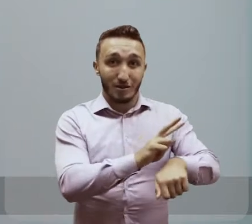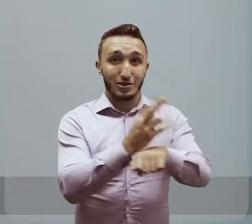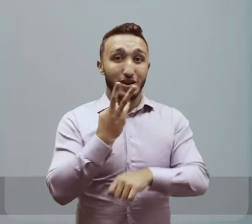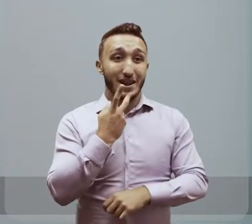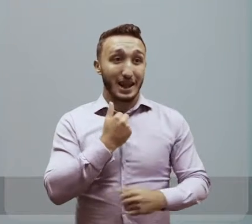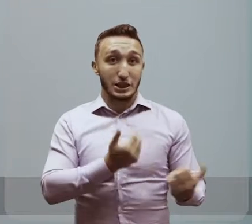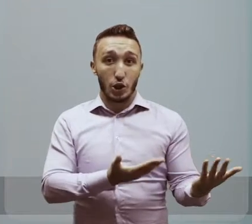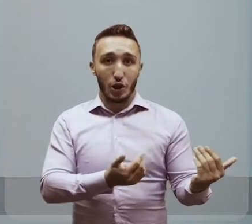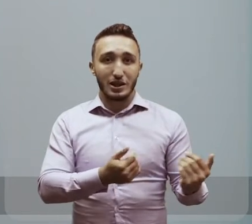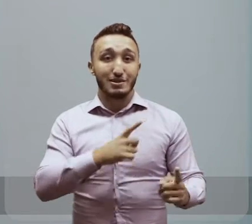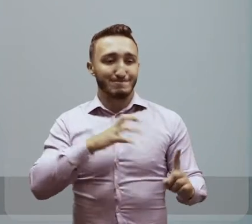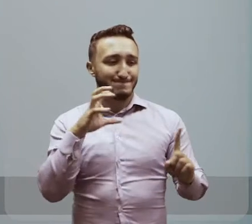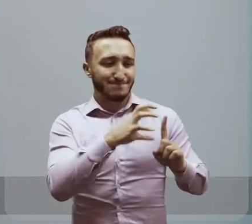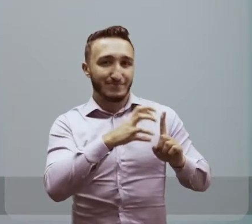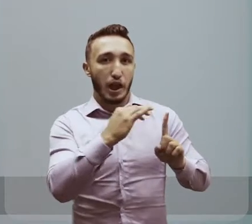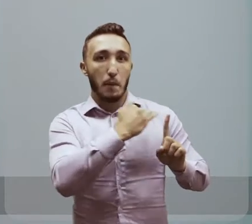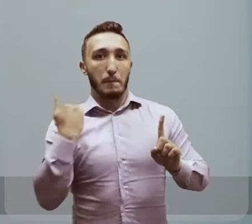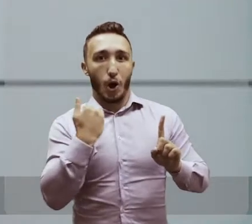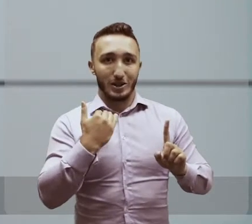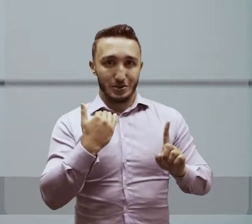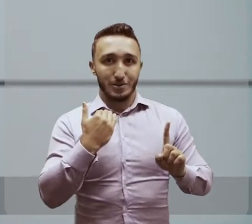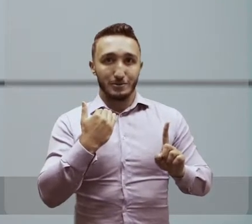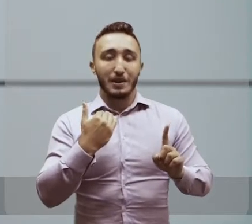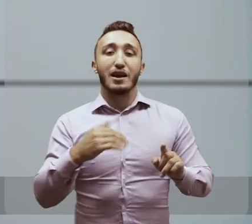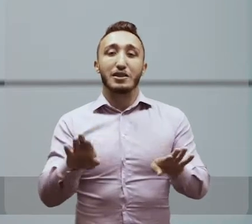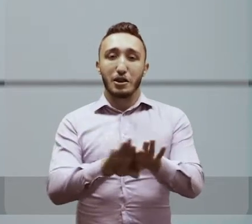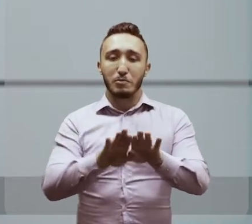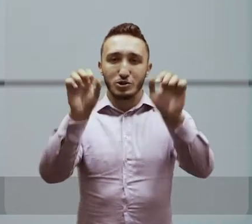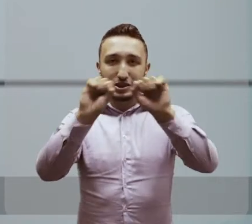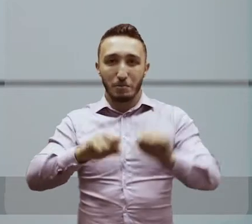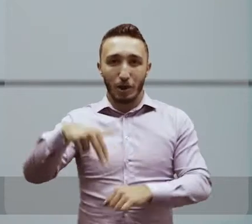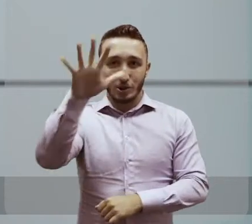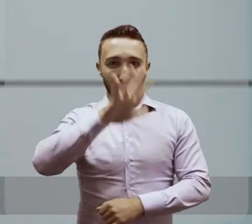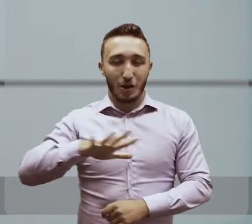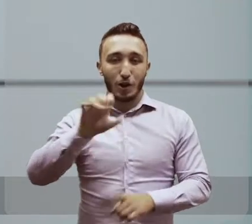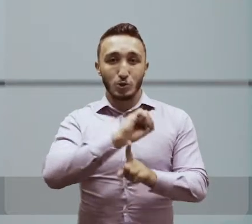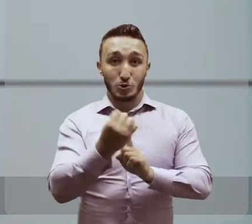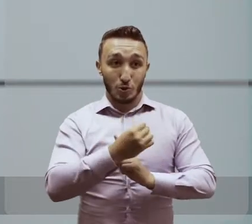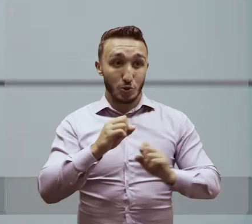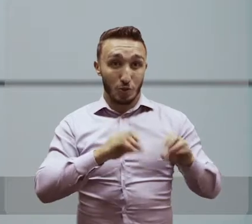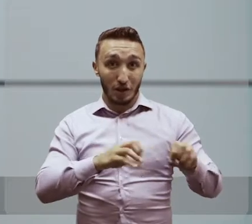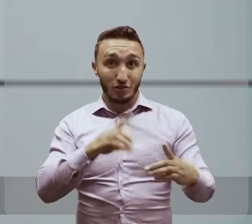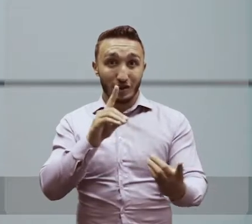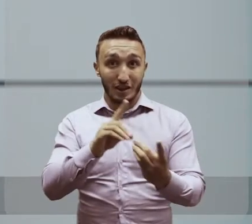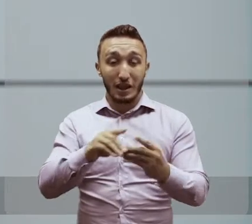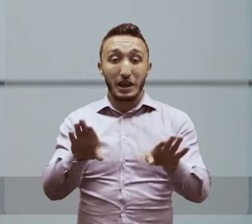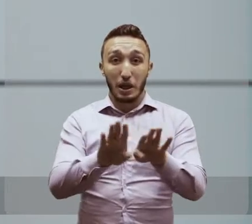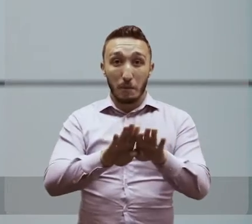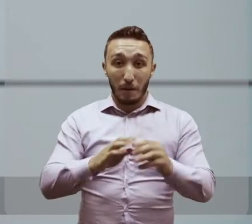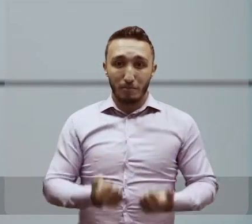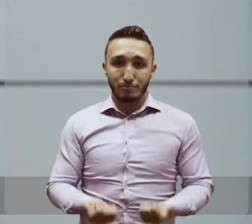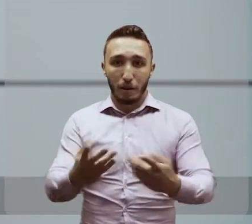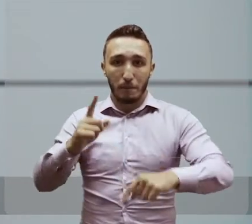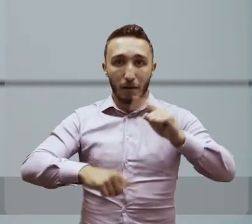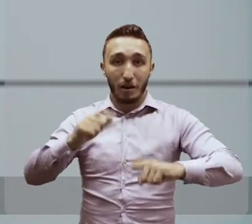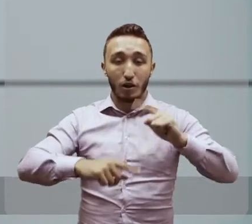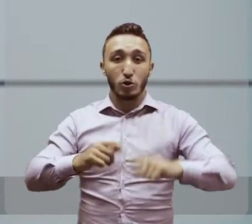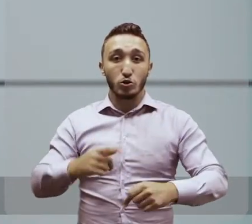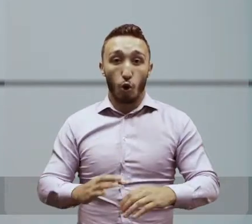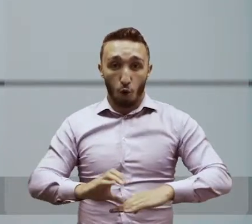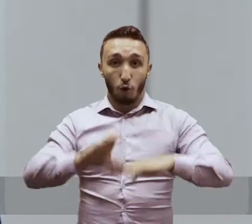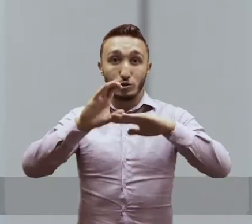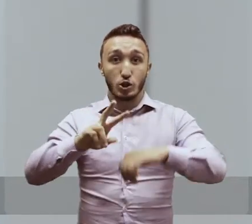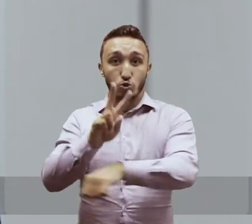a Crianças e Adolescentes Ameaçados de Morte, além do Sistema Nacional de Atendimento Socioeducativo e também para equipagem de